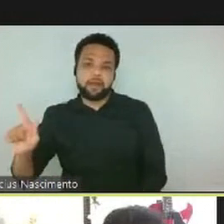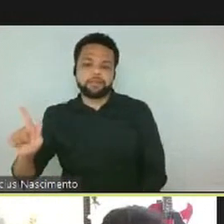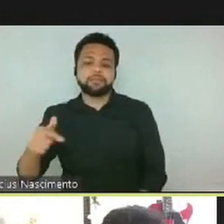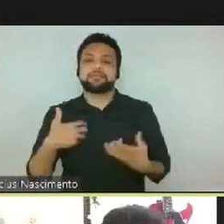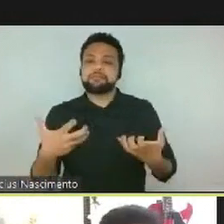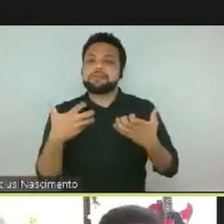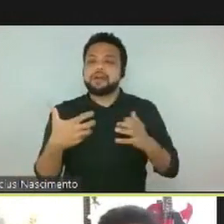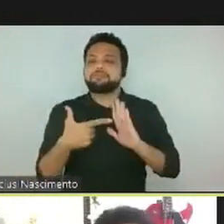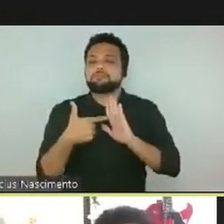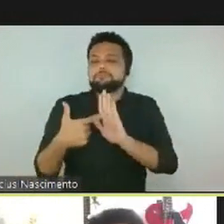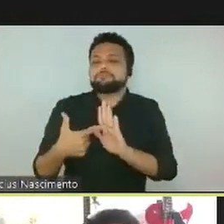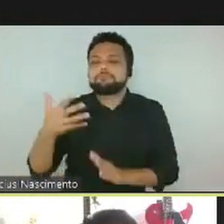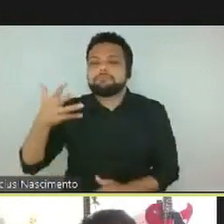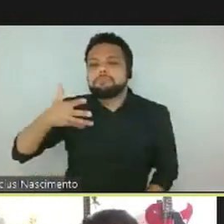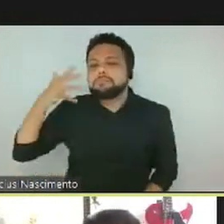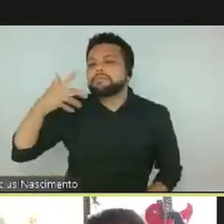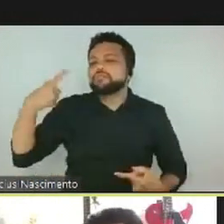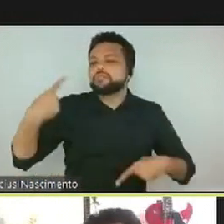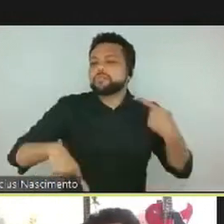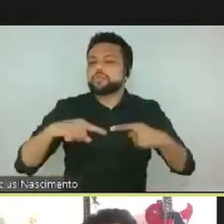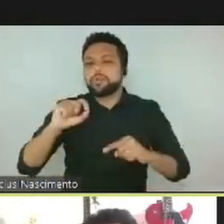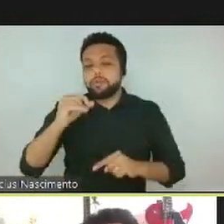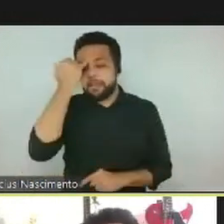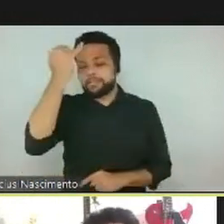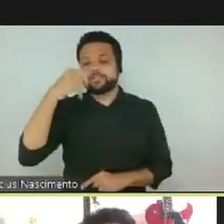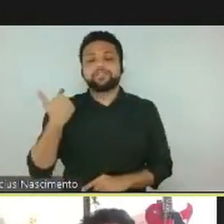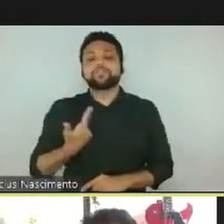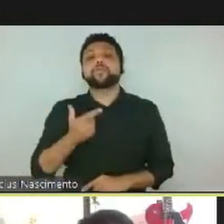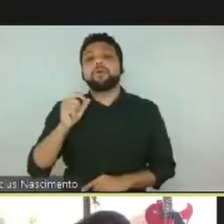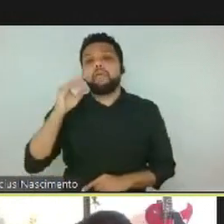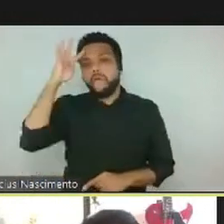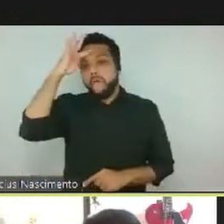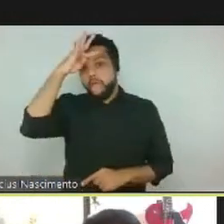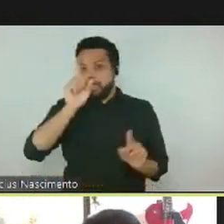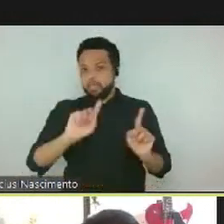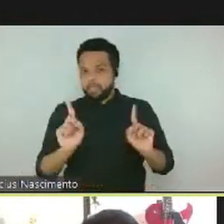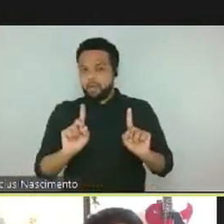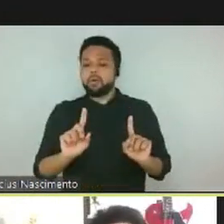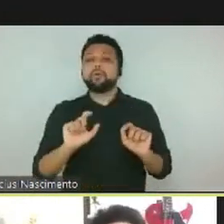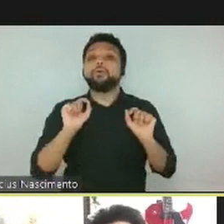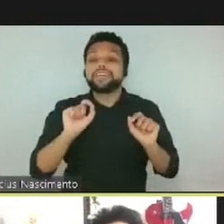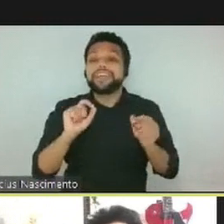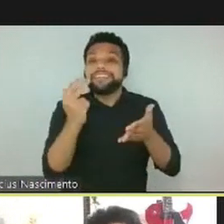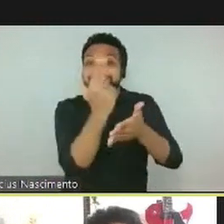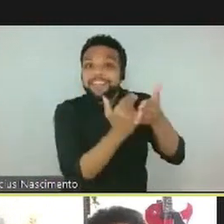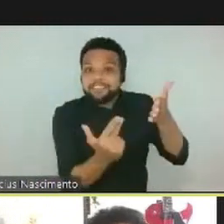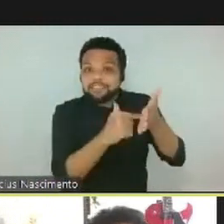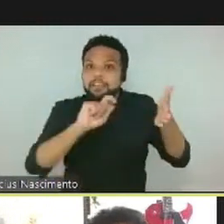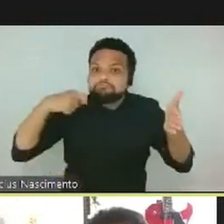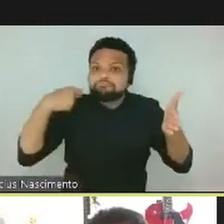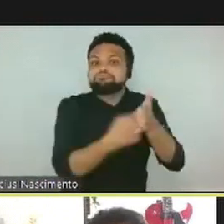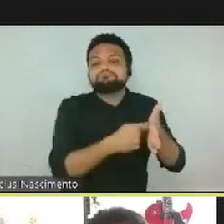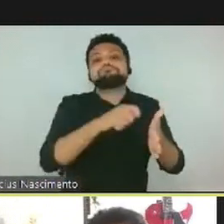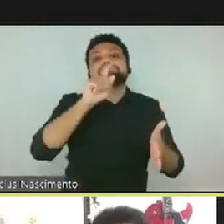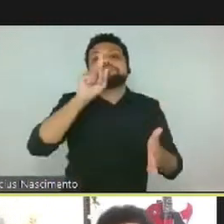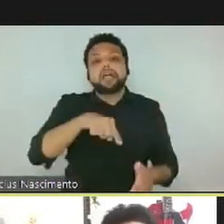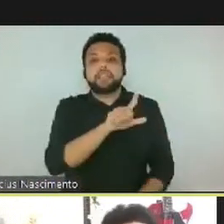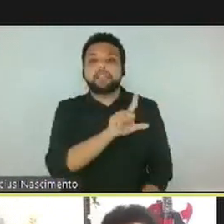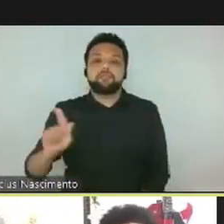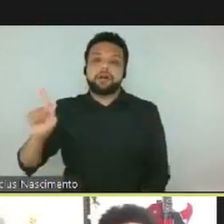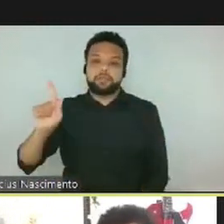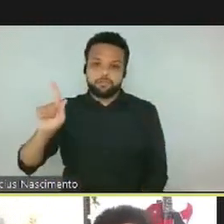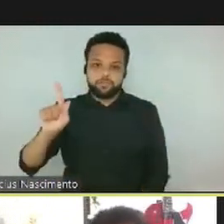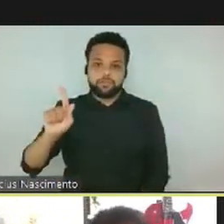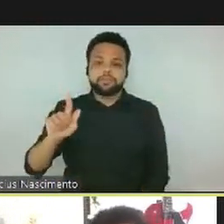vocês essa ideia, que a gente não perder de vista, o desenho é uma linguagem. Quando eu estou falando isso, parece